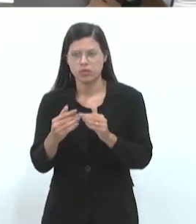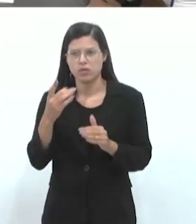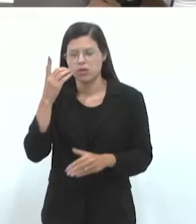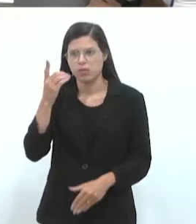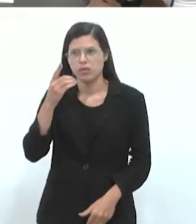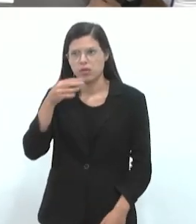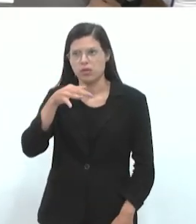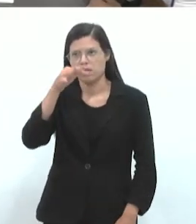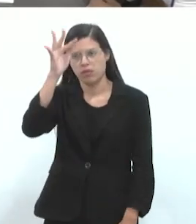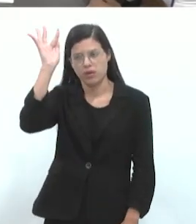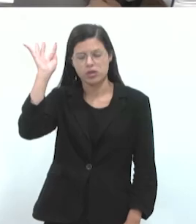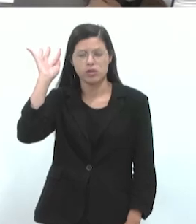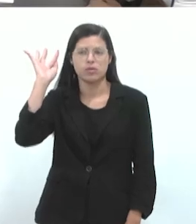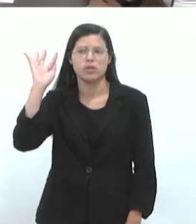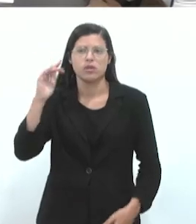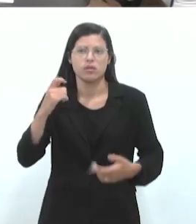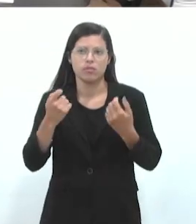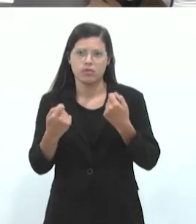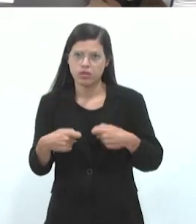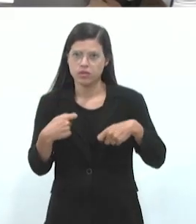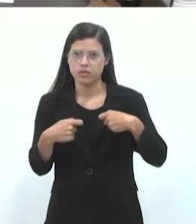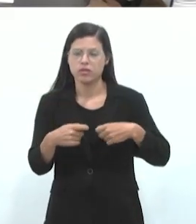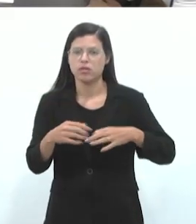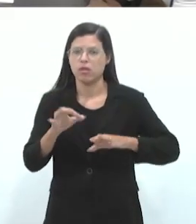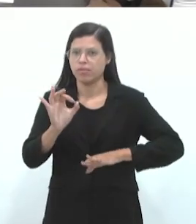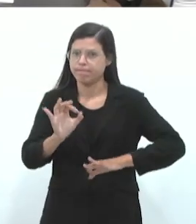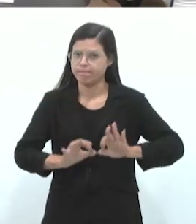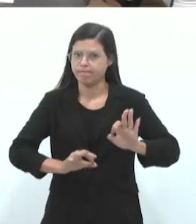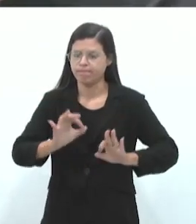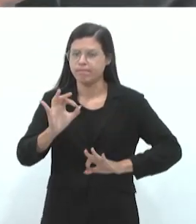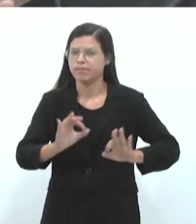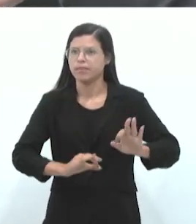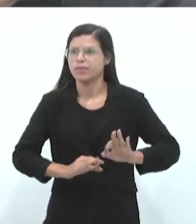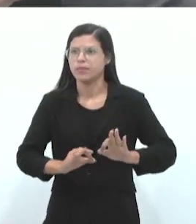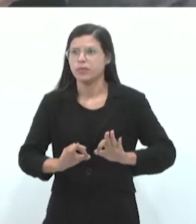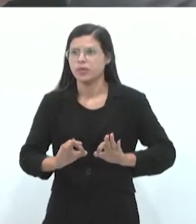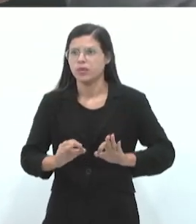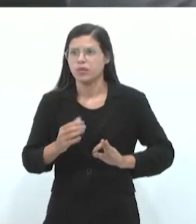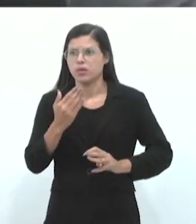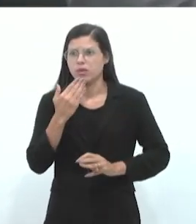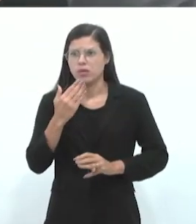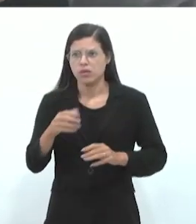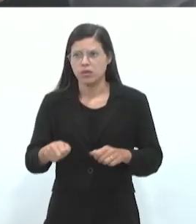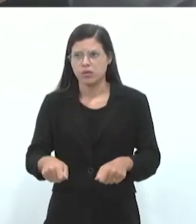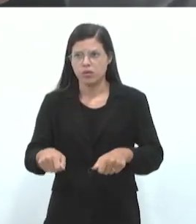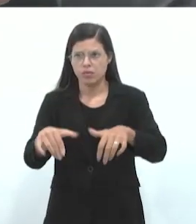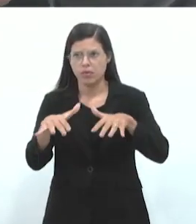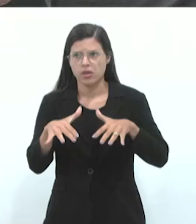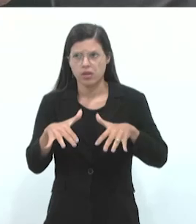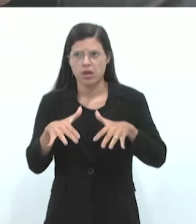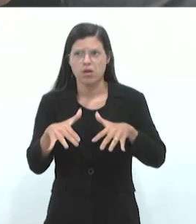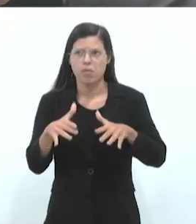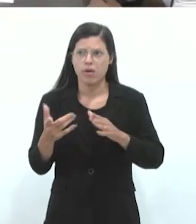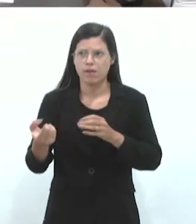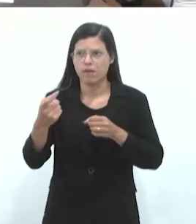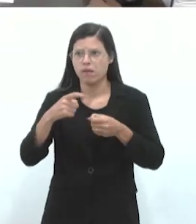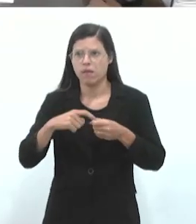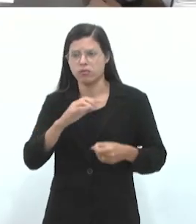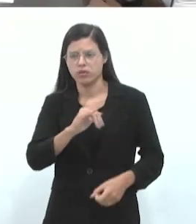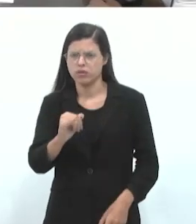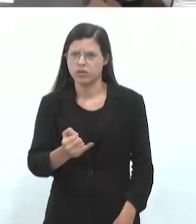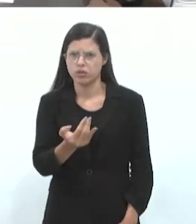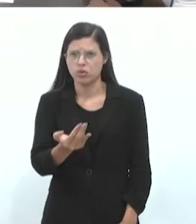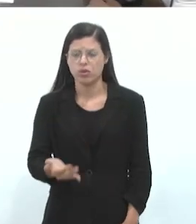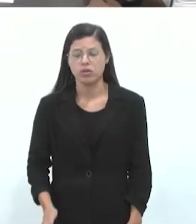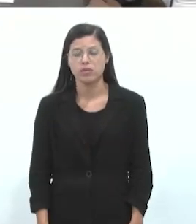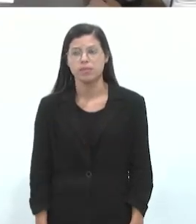Cabe também fazer uma questão de ordem e remeter no plenário, pedir para remeter a CCJ. Não, mas a gente tem feito isso. Faz